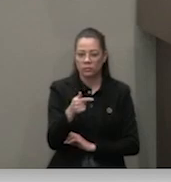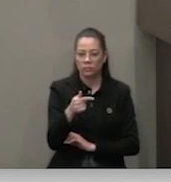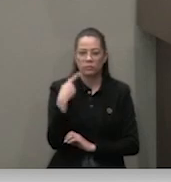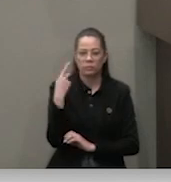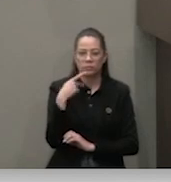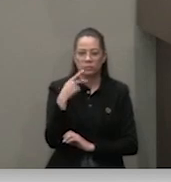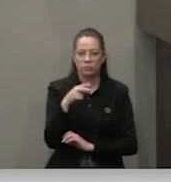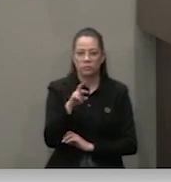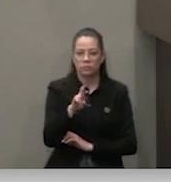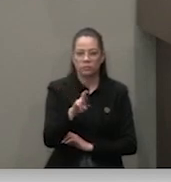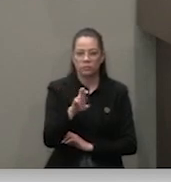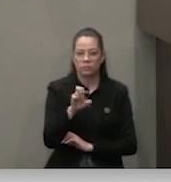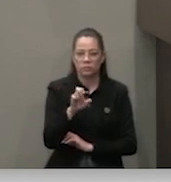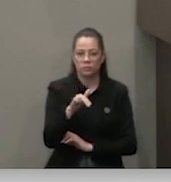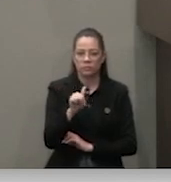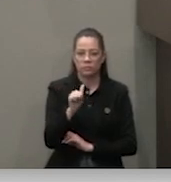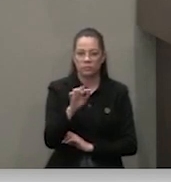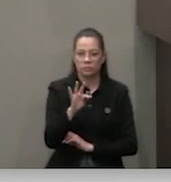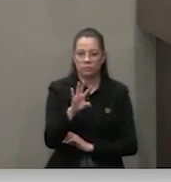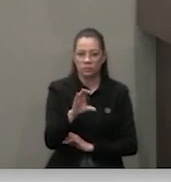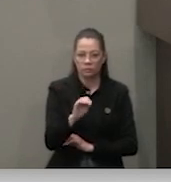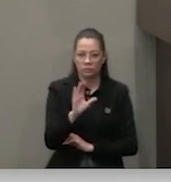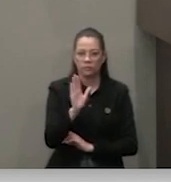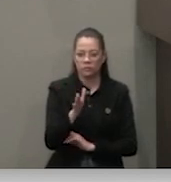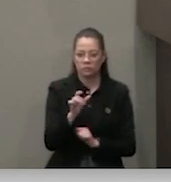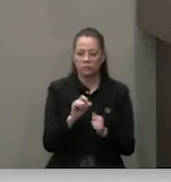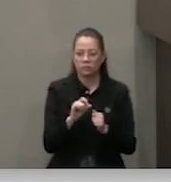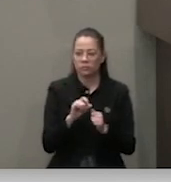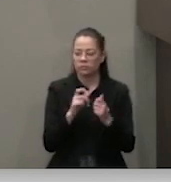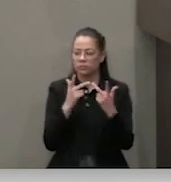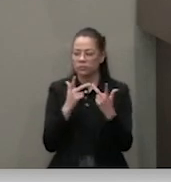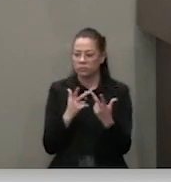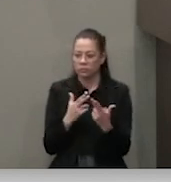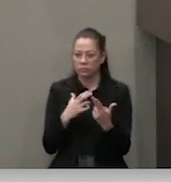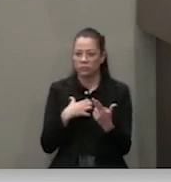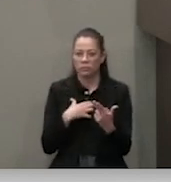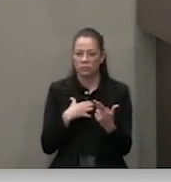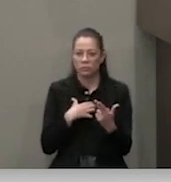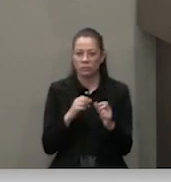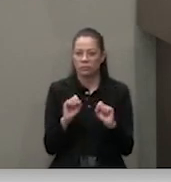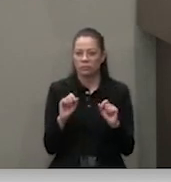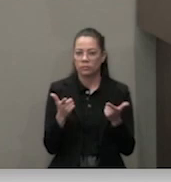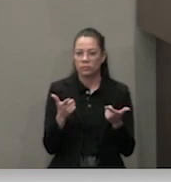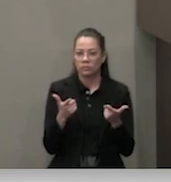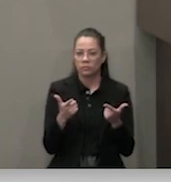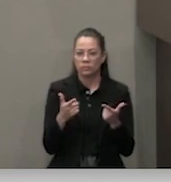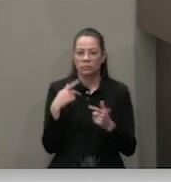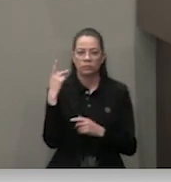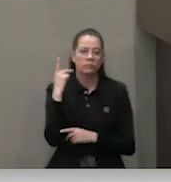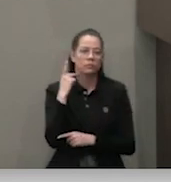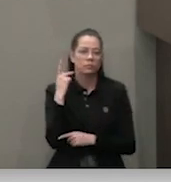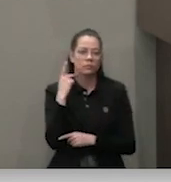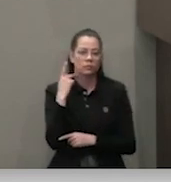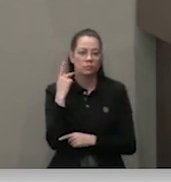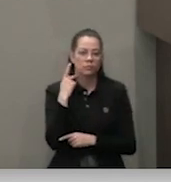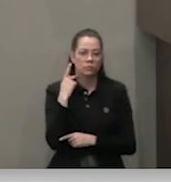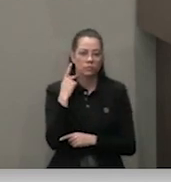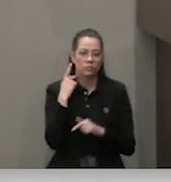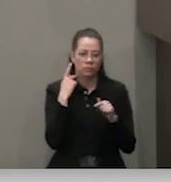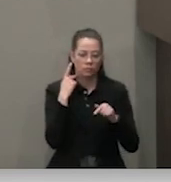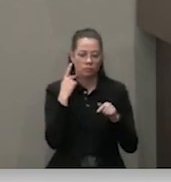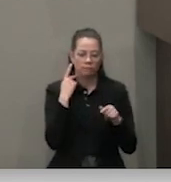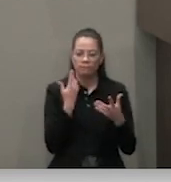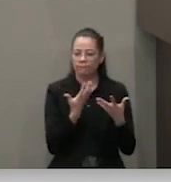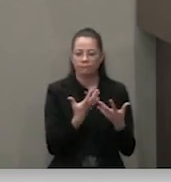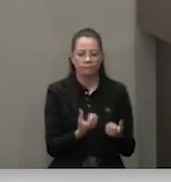chequinho já tinha proposto exatamente o mesmo projeto o qual a procuradoria dessa casa foi